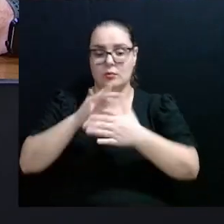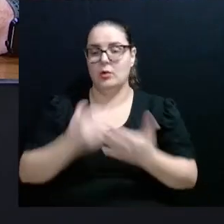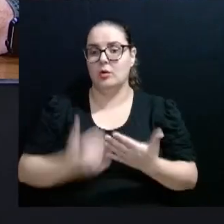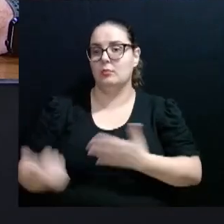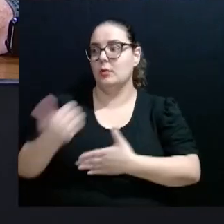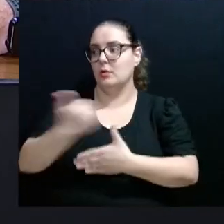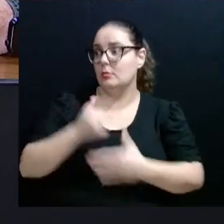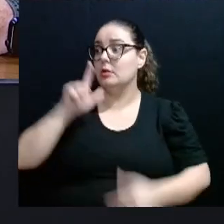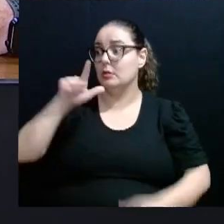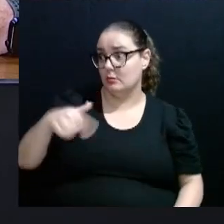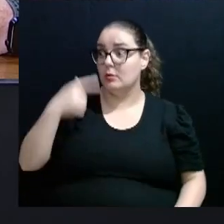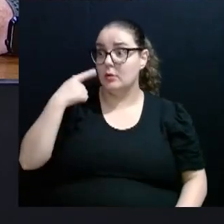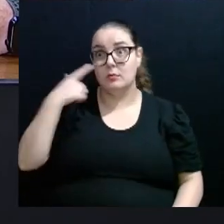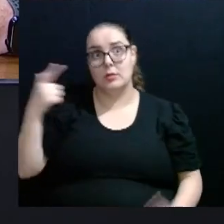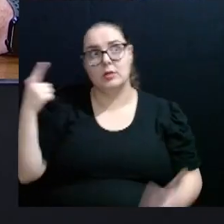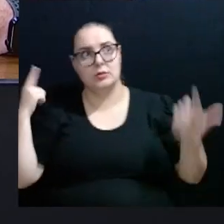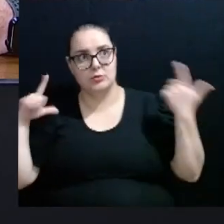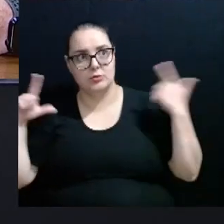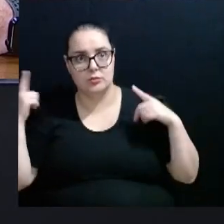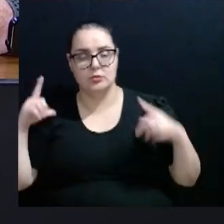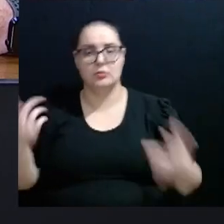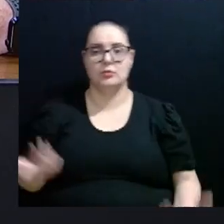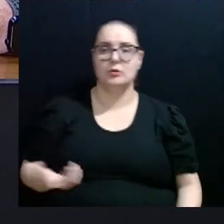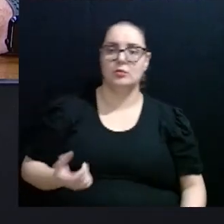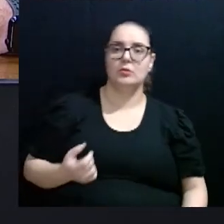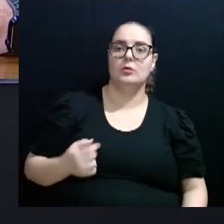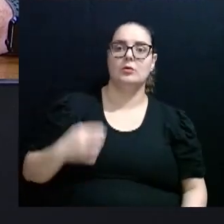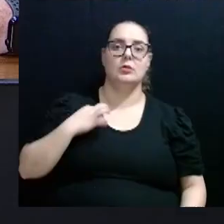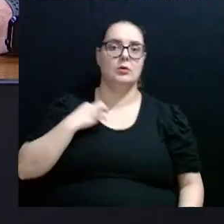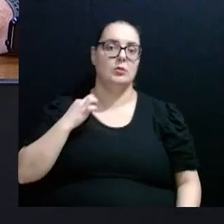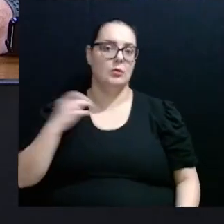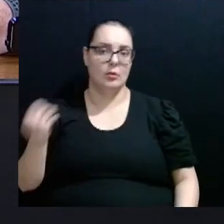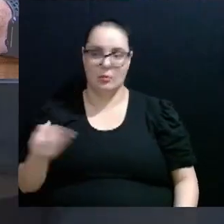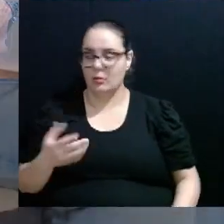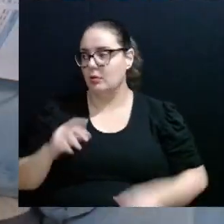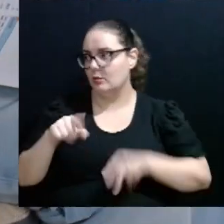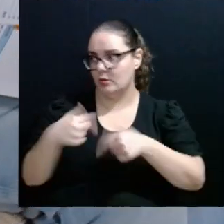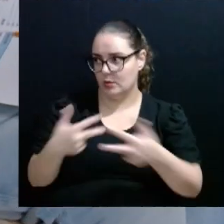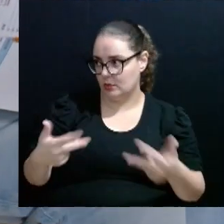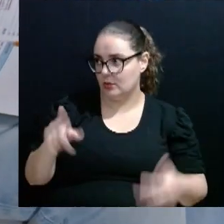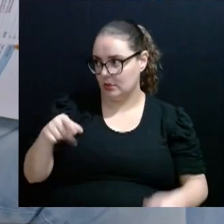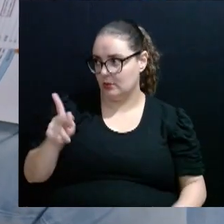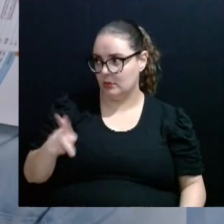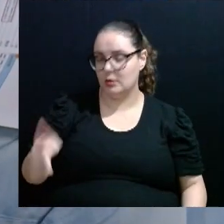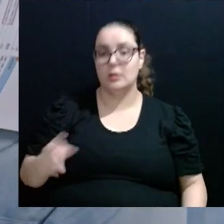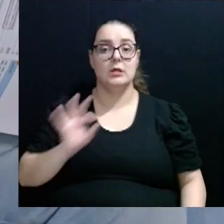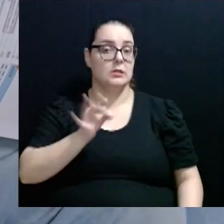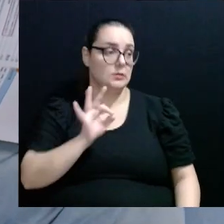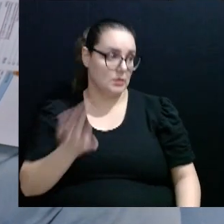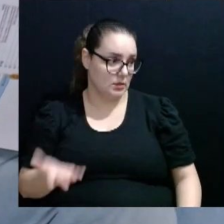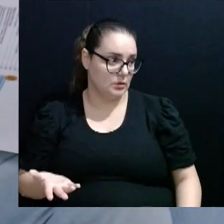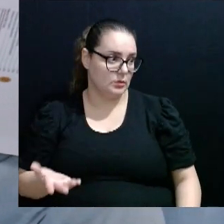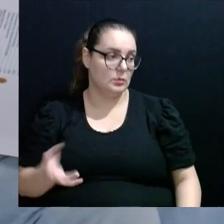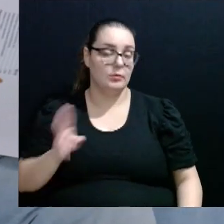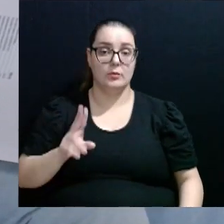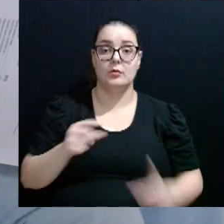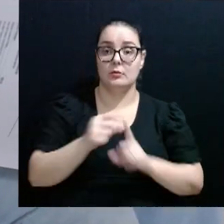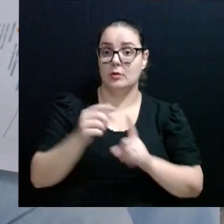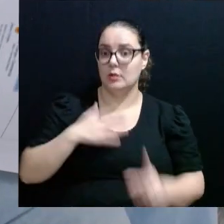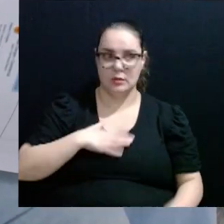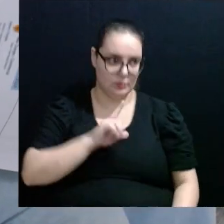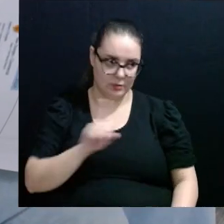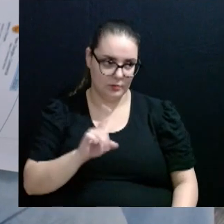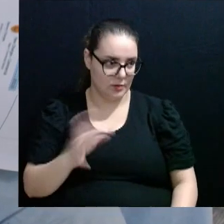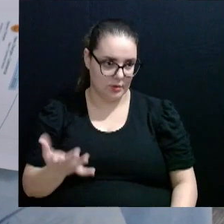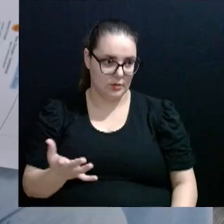pensar no lazer, em alguma roupa nova e assim por diante, né, professor? Exatamente. Eu vou usar uma frase que não é minha, de Napoleão